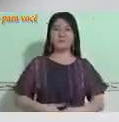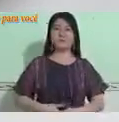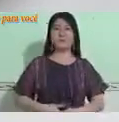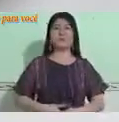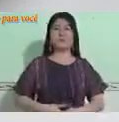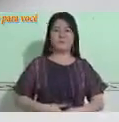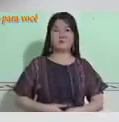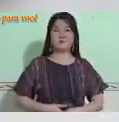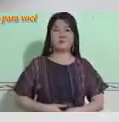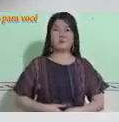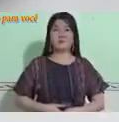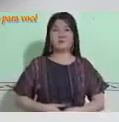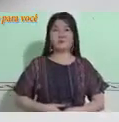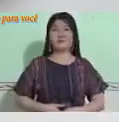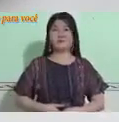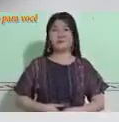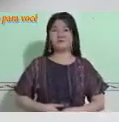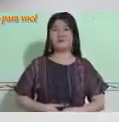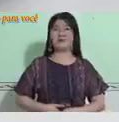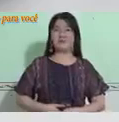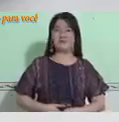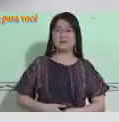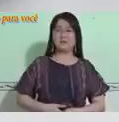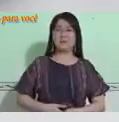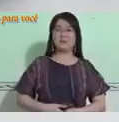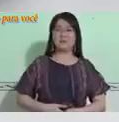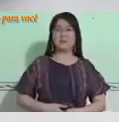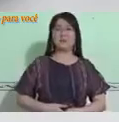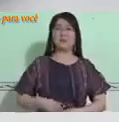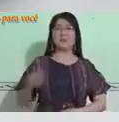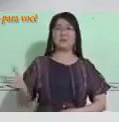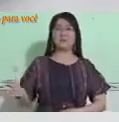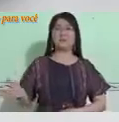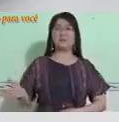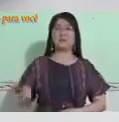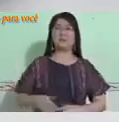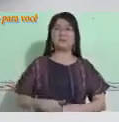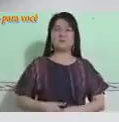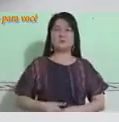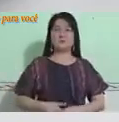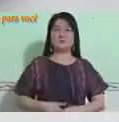sedação, e permite que a pessoa fale, com a etussa durante o uso da máscara.